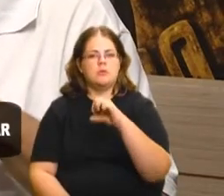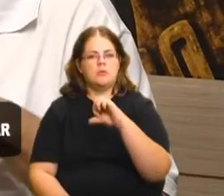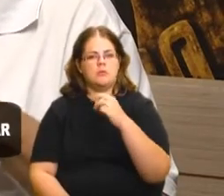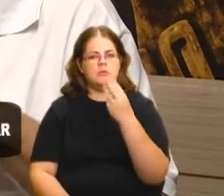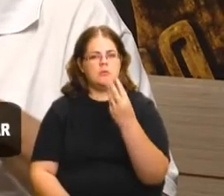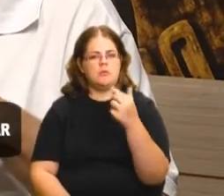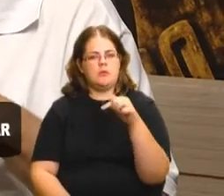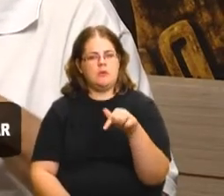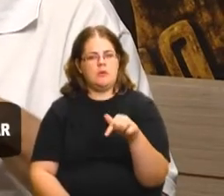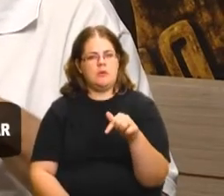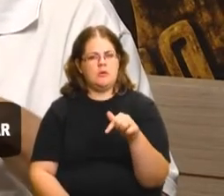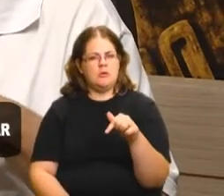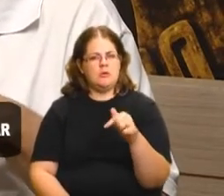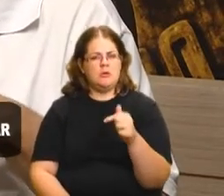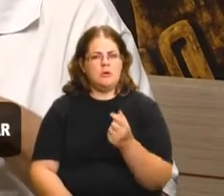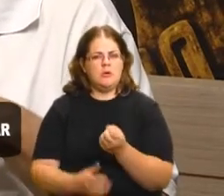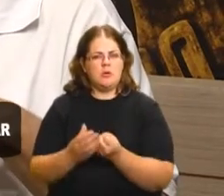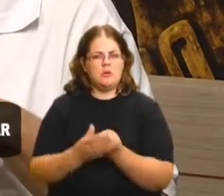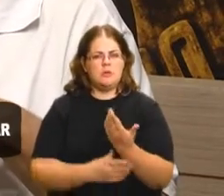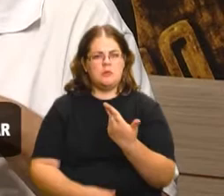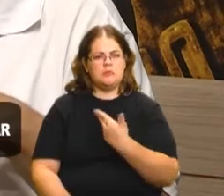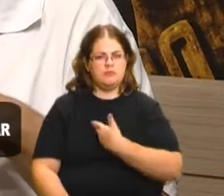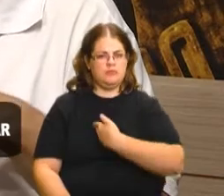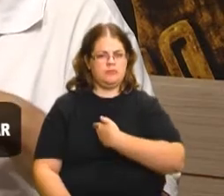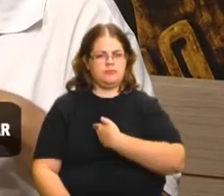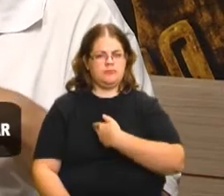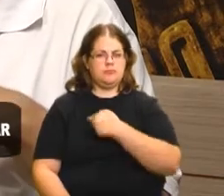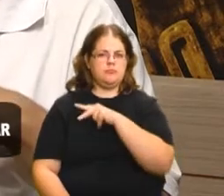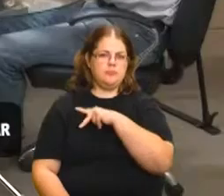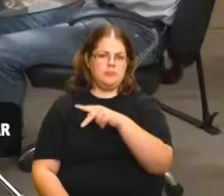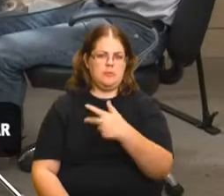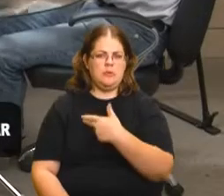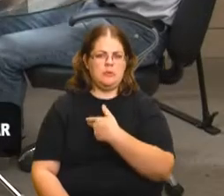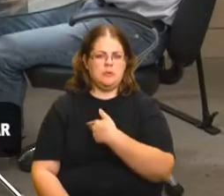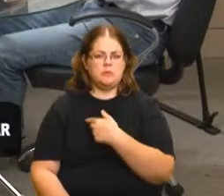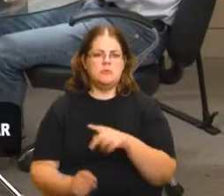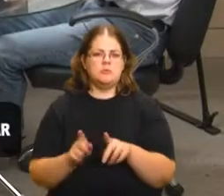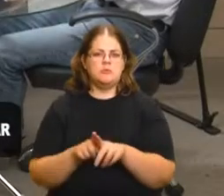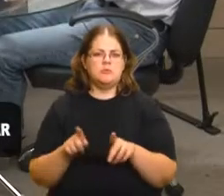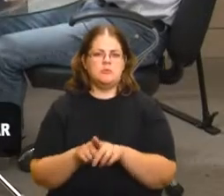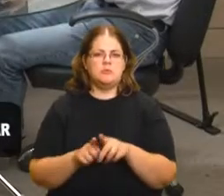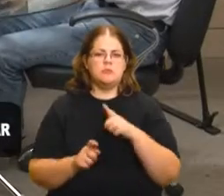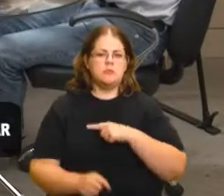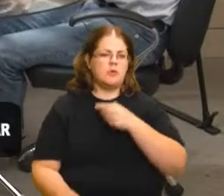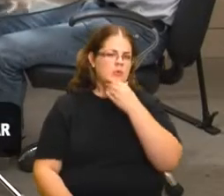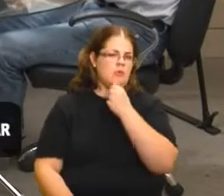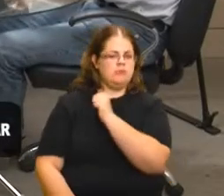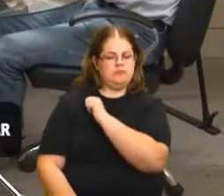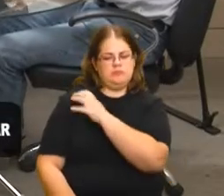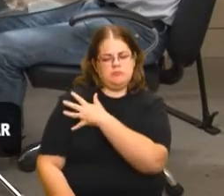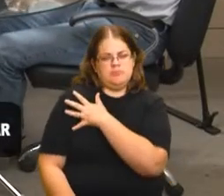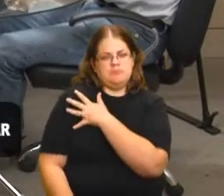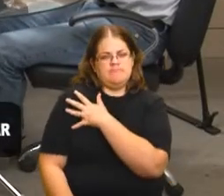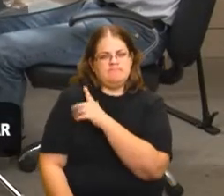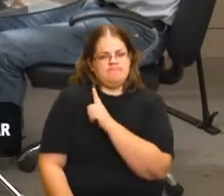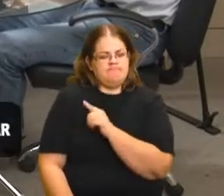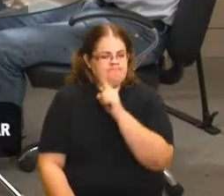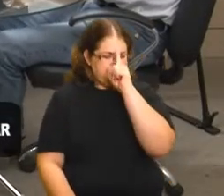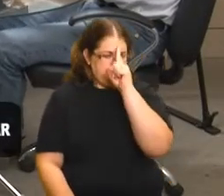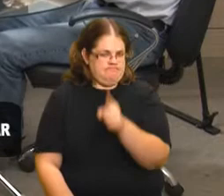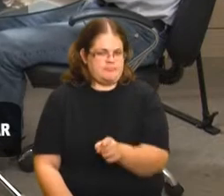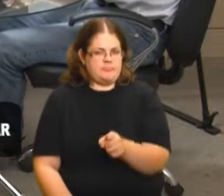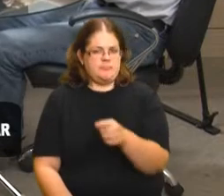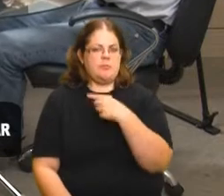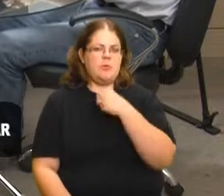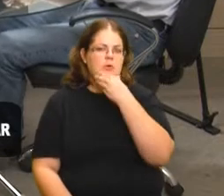de 37 foi um golpe dado pelo Getúlio com apoio da cúpula de exército, de alguns generais muito conservadores,